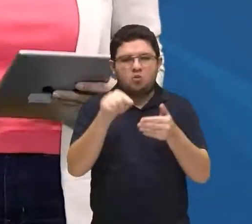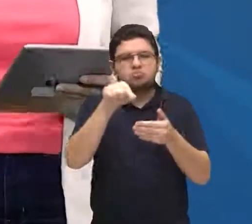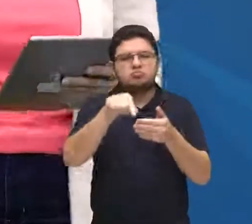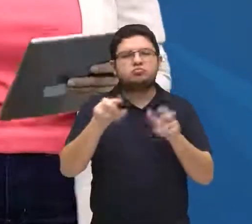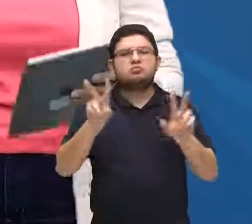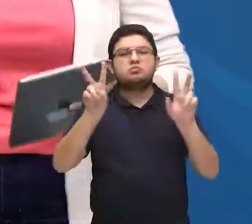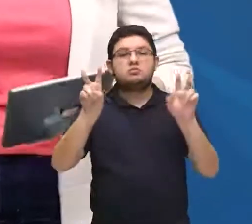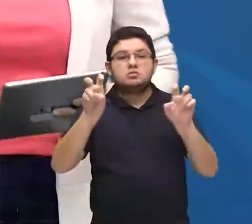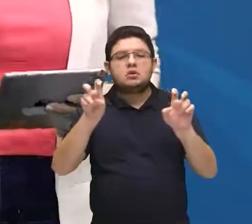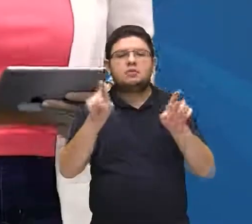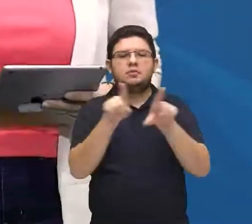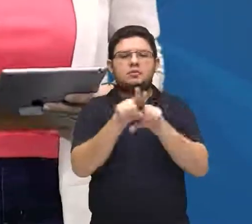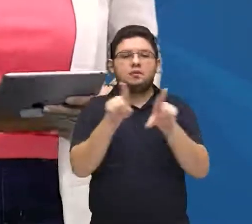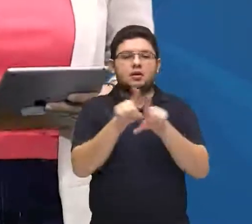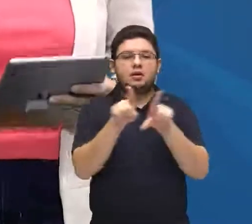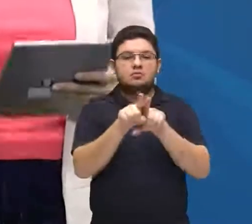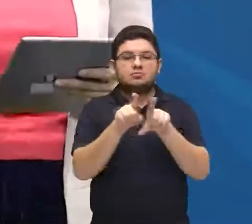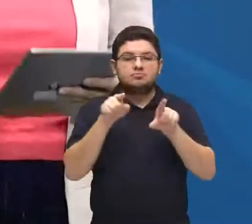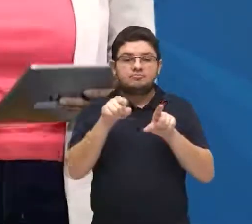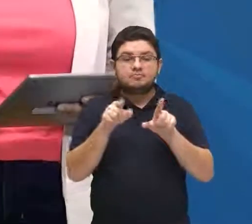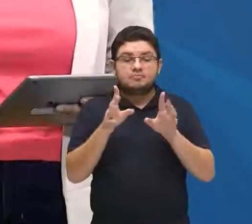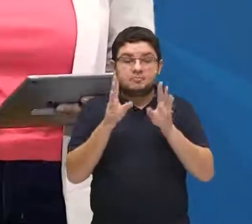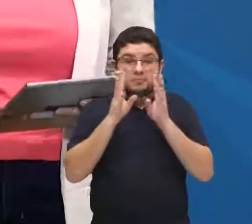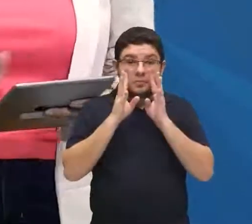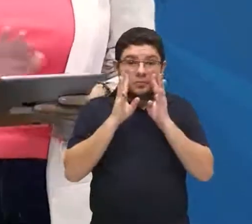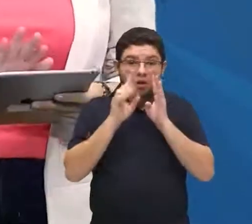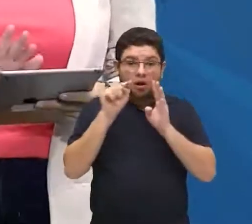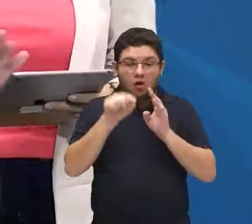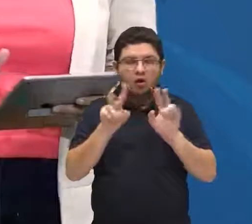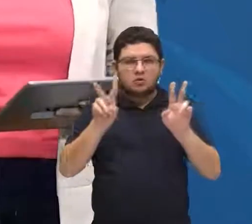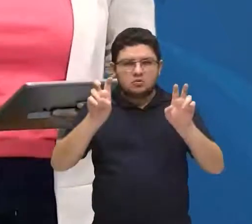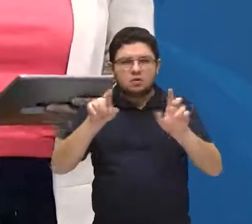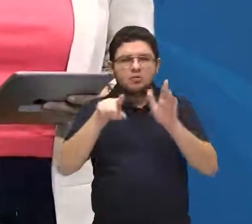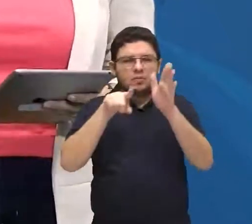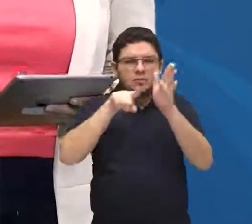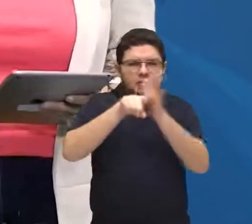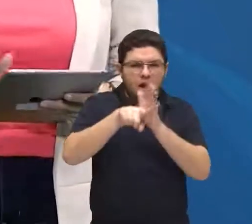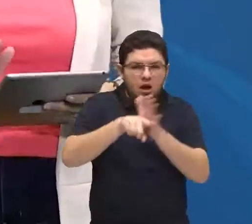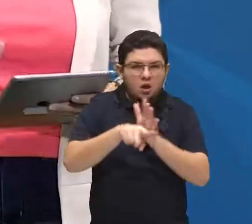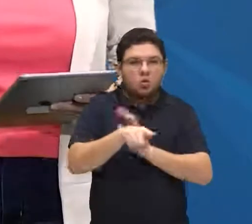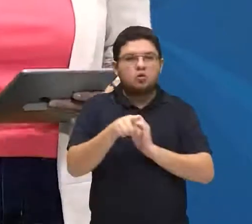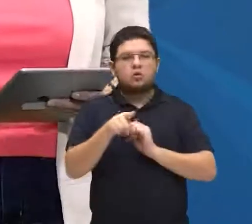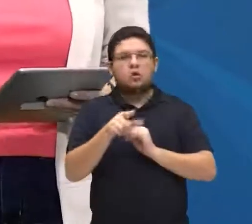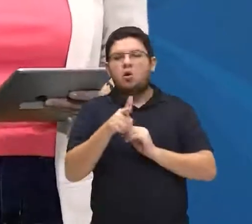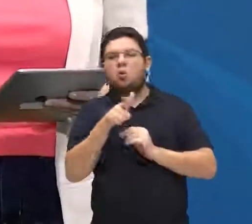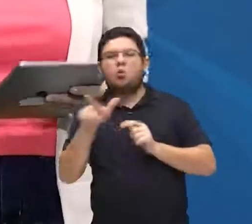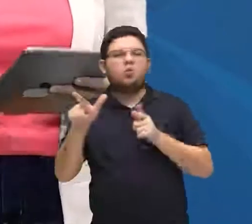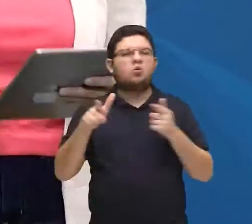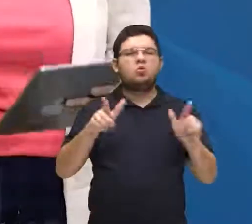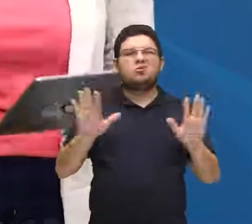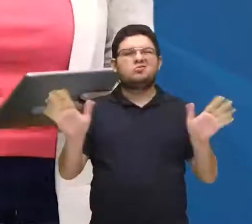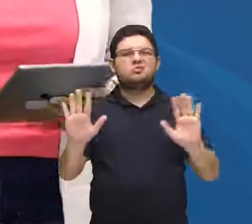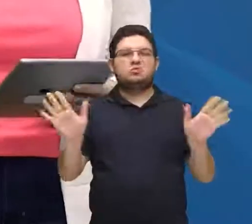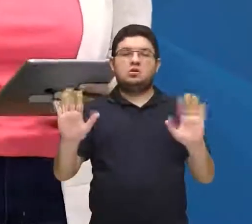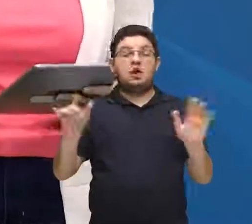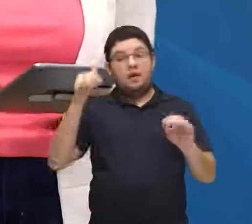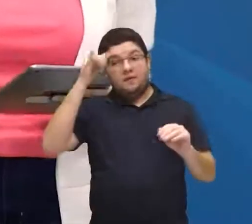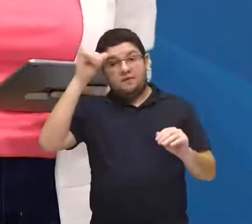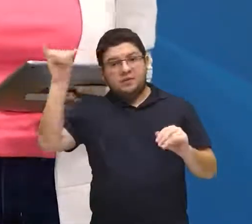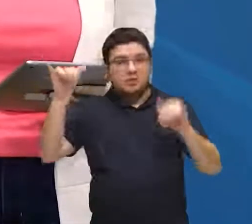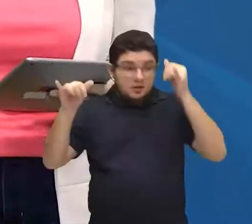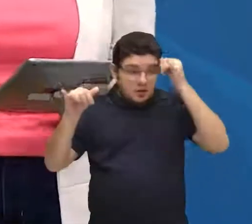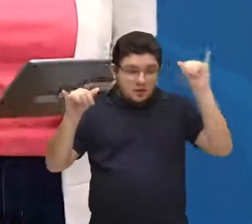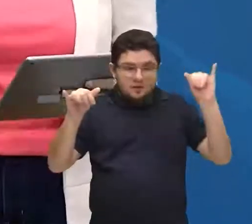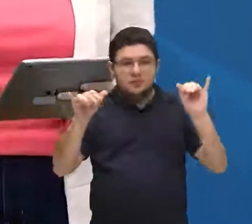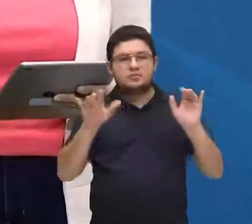as temáticas, o que a gente está abordando, as perguntas, não vamos fugir, né? Evitar essas conversas que acabam atrapalhando e